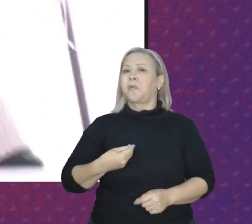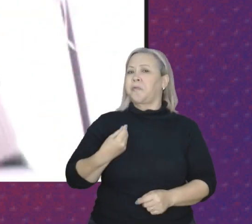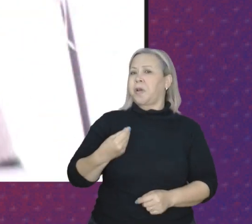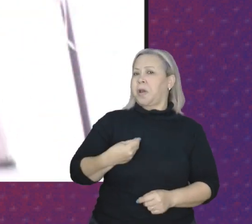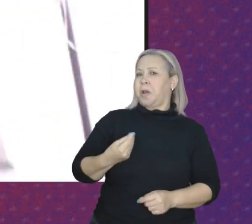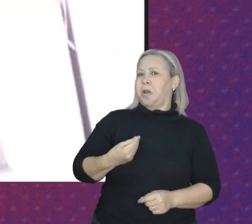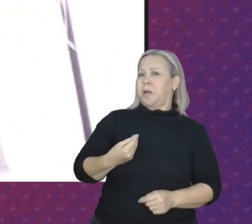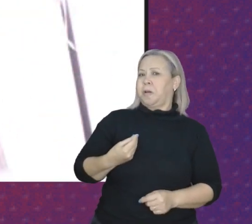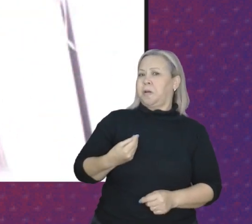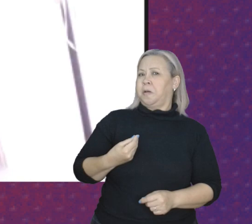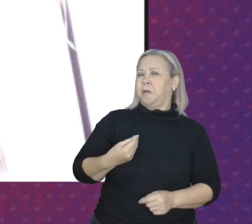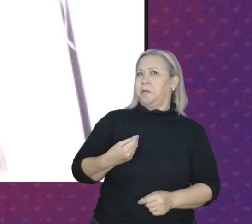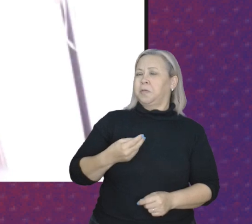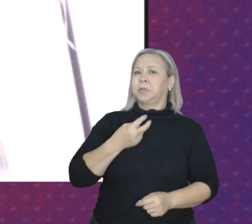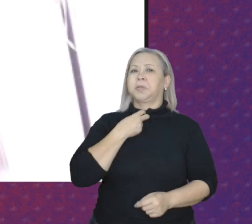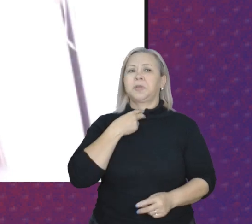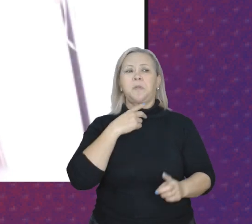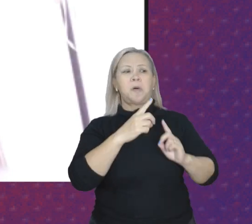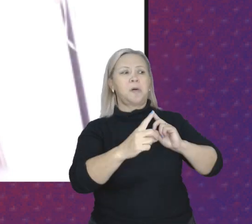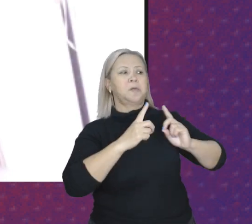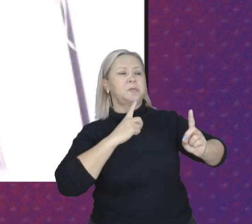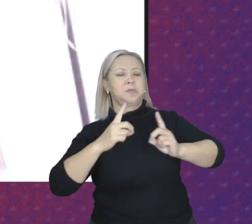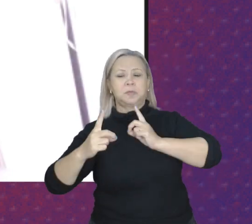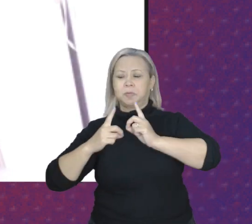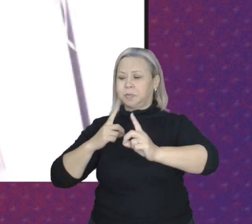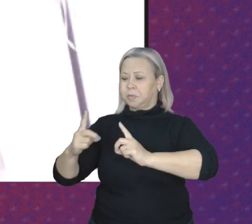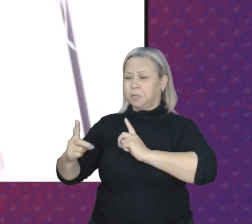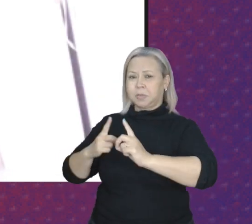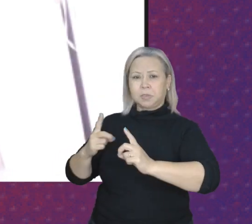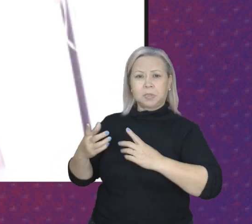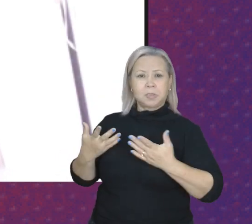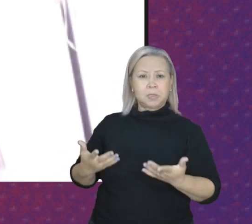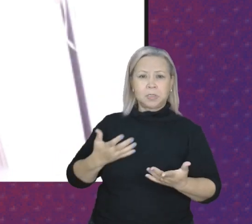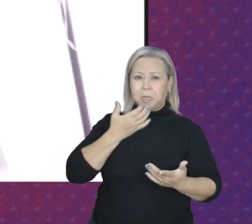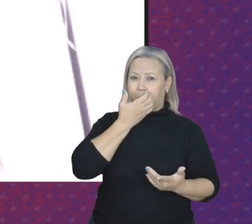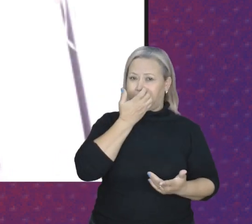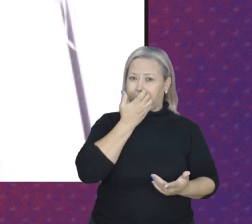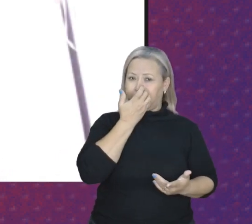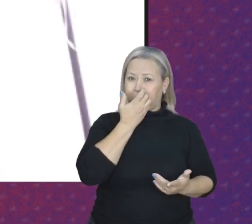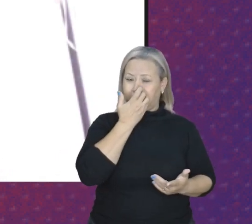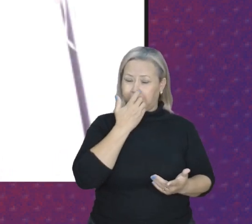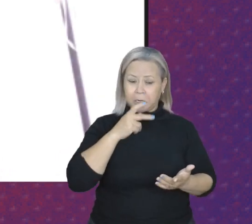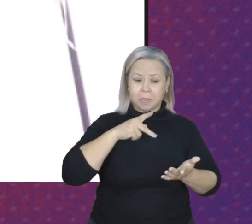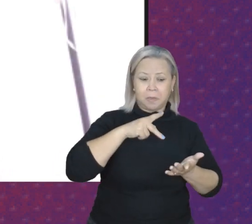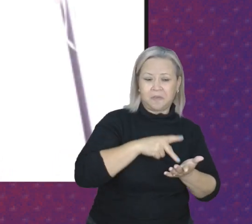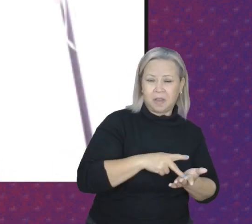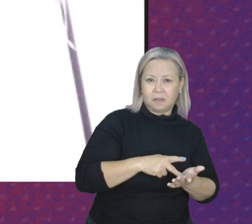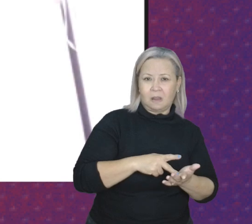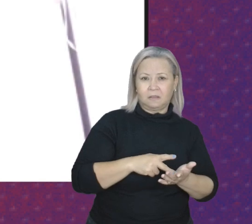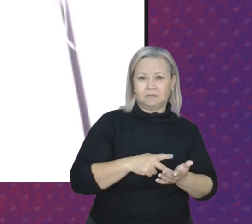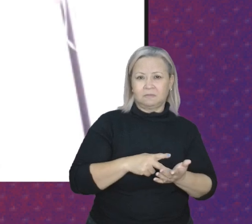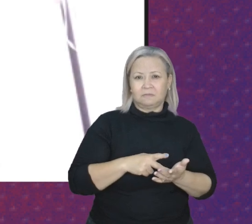posso dialogar num trânsito de verdade que não seja minha.